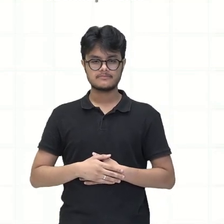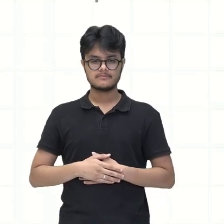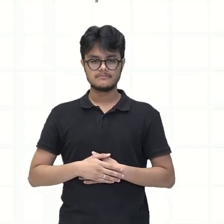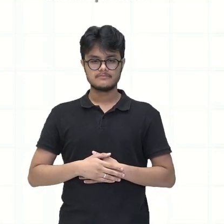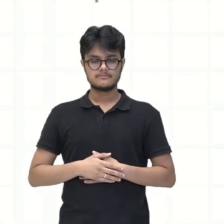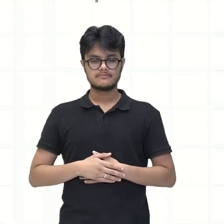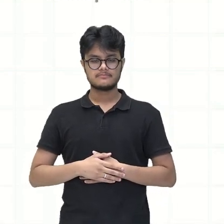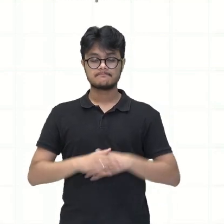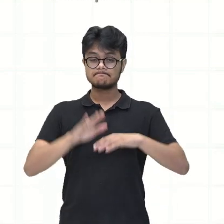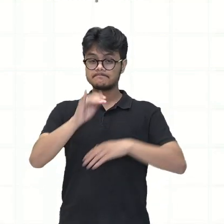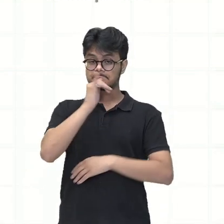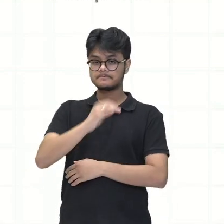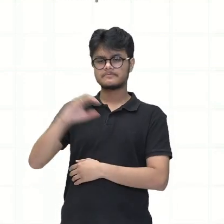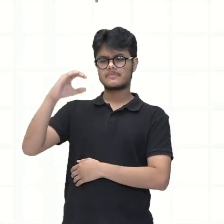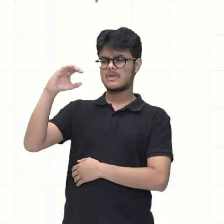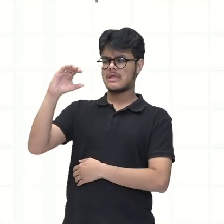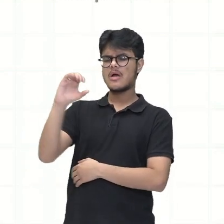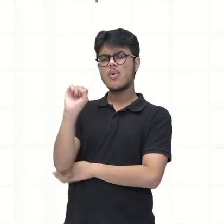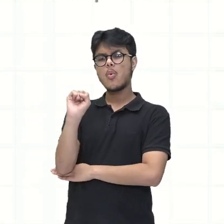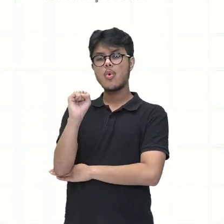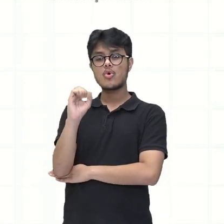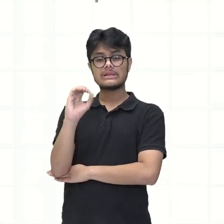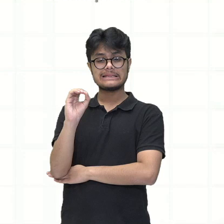carbono de 80